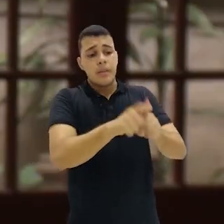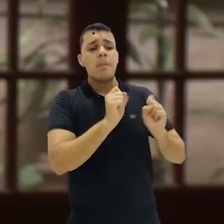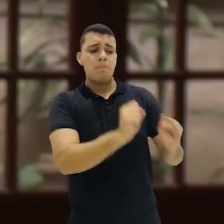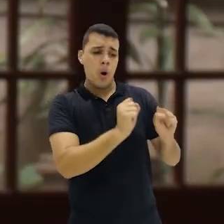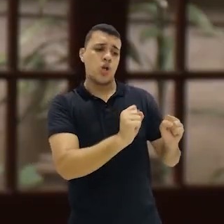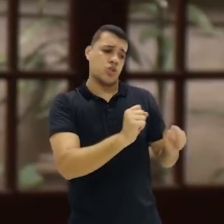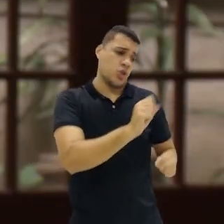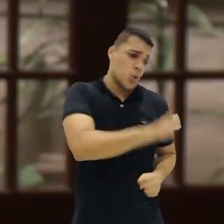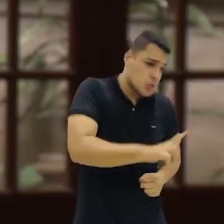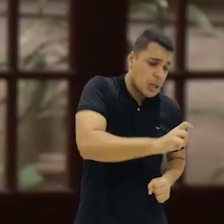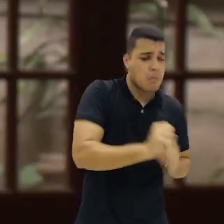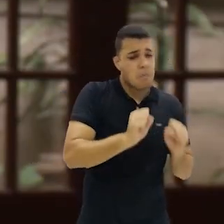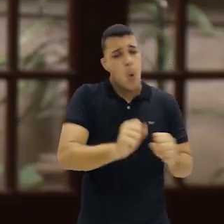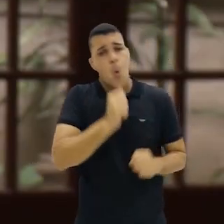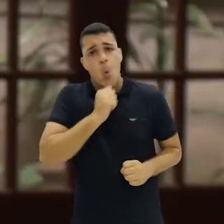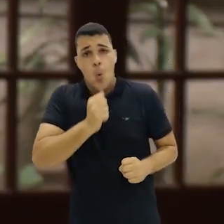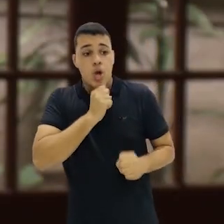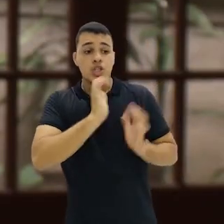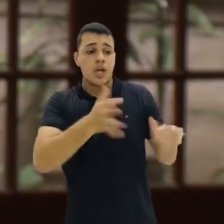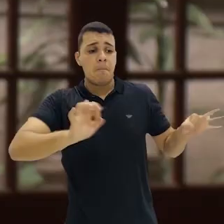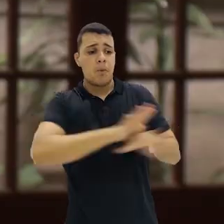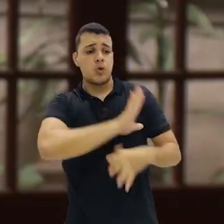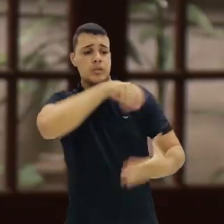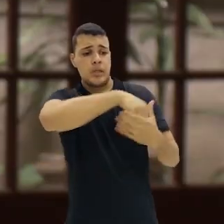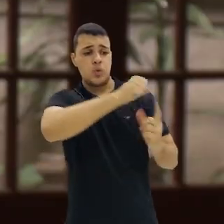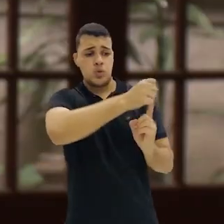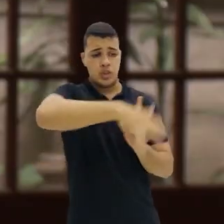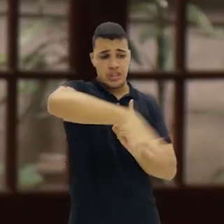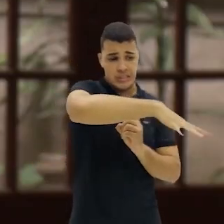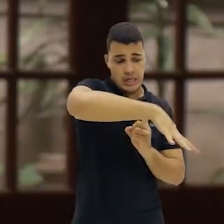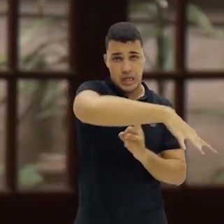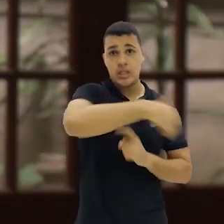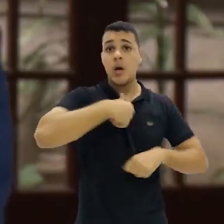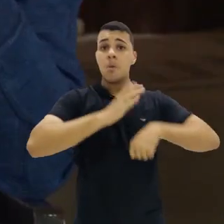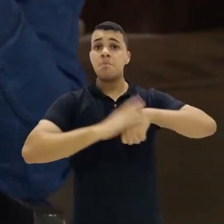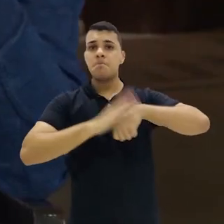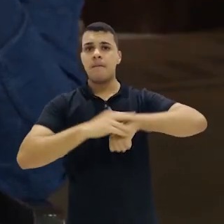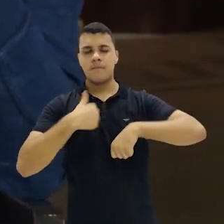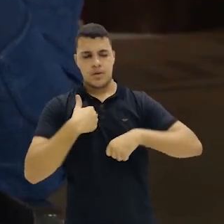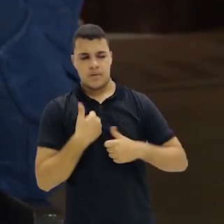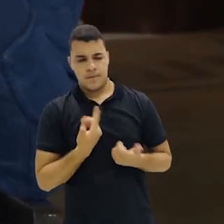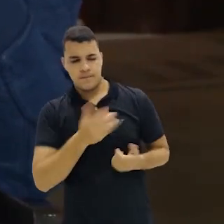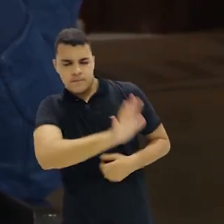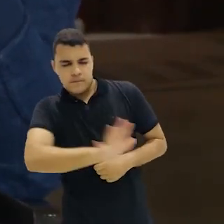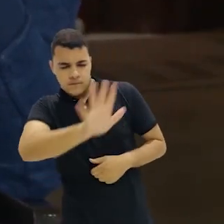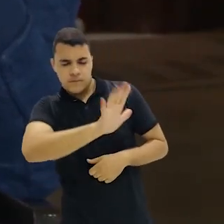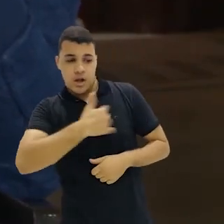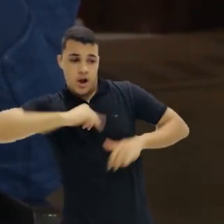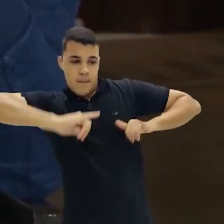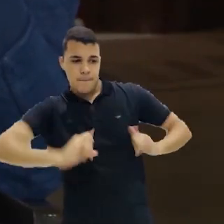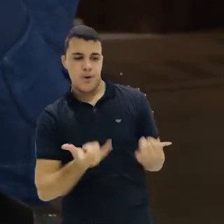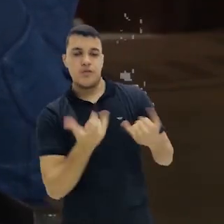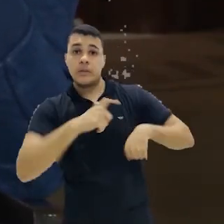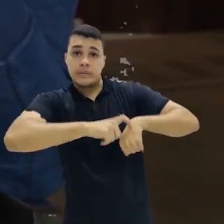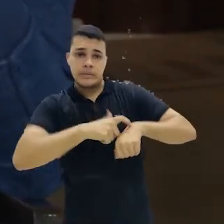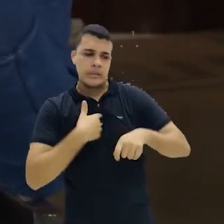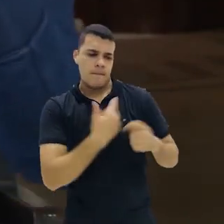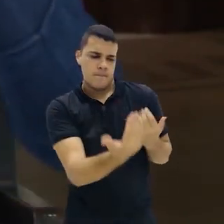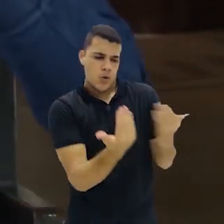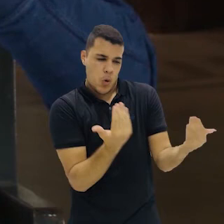e eu lanço mão dessa situação para fazer as comparações entre os grupos. Nos ensaios clínicos controlados ou